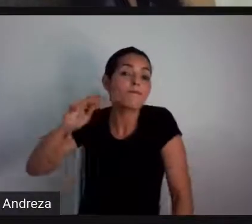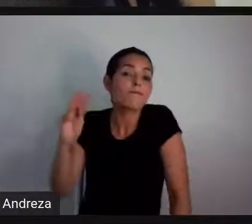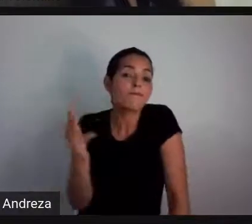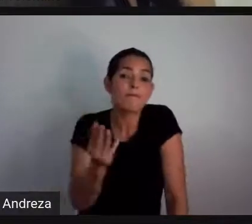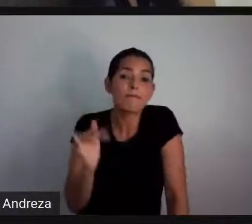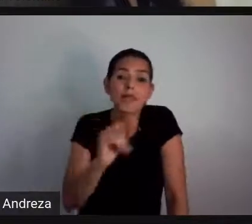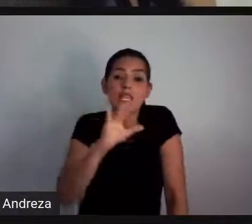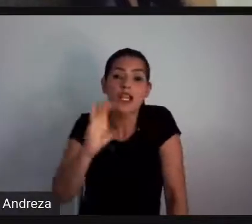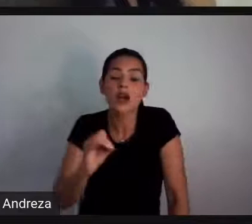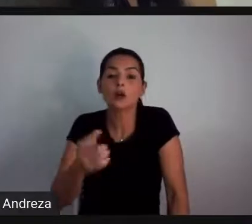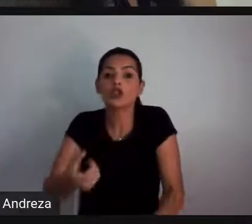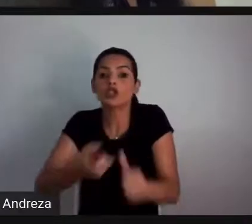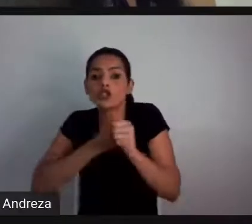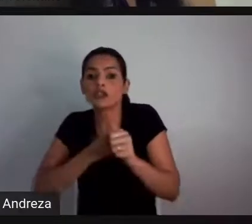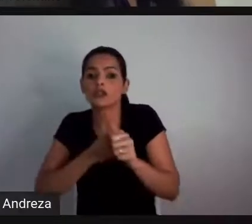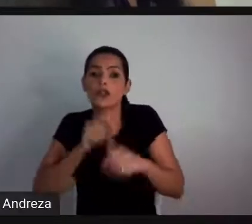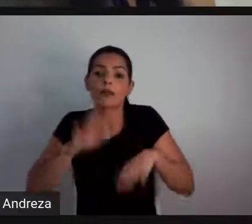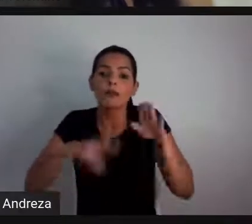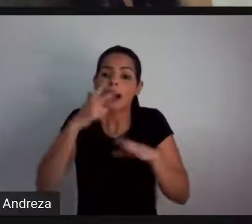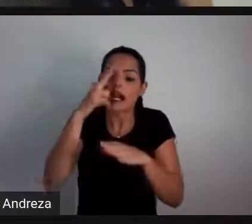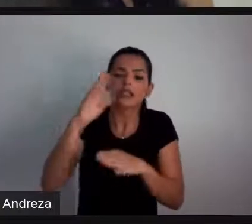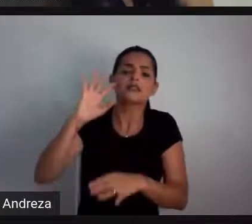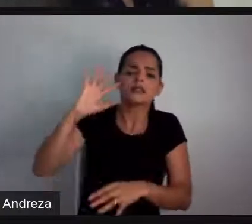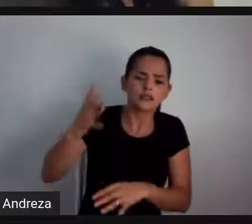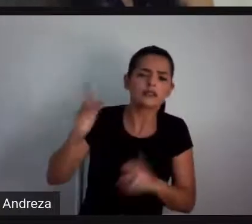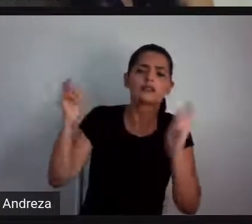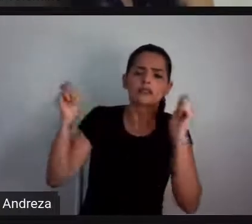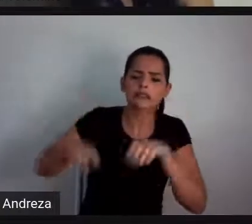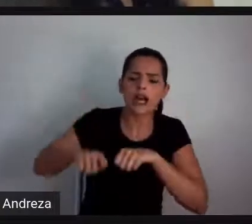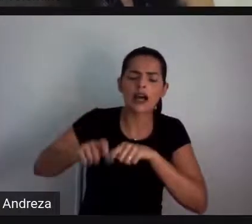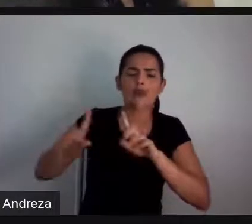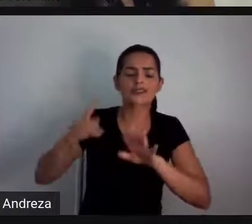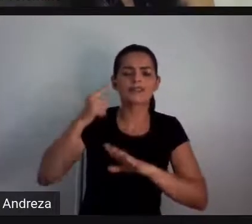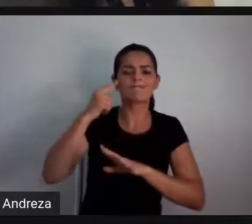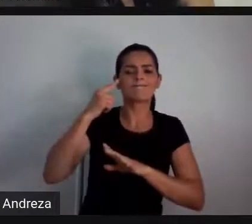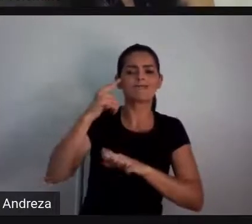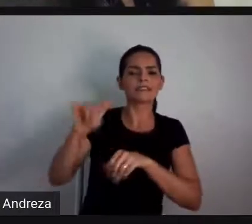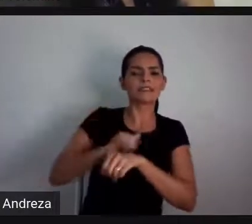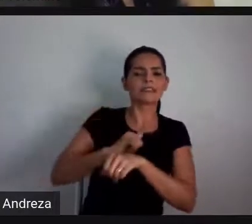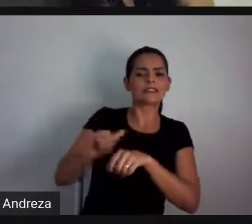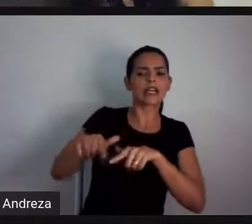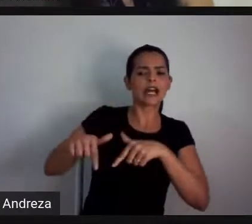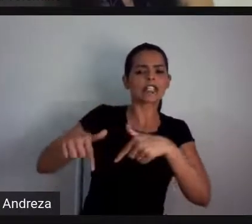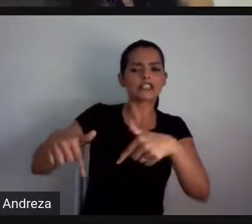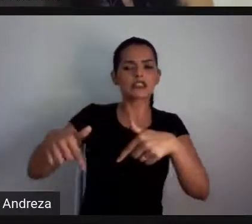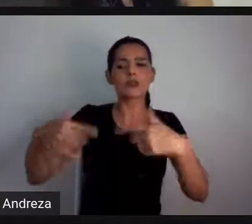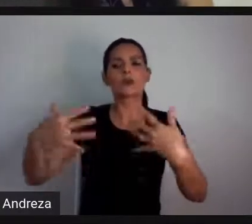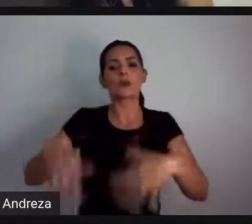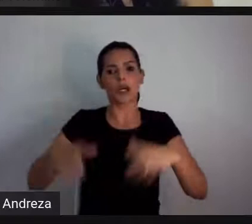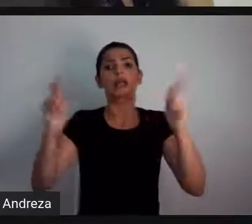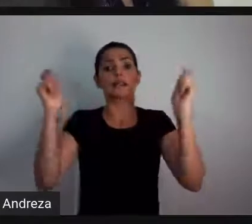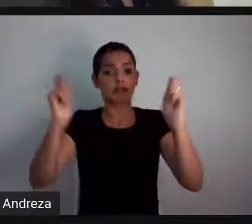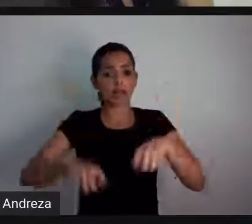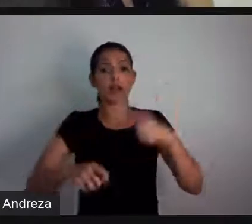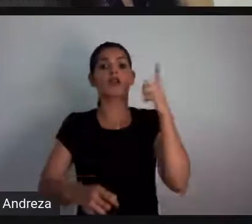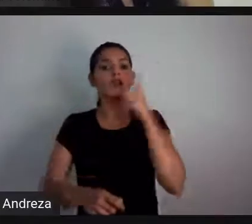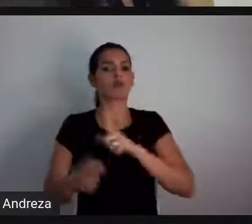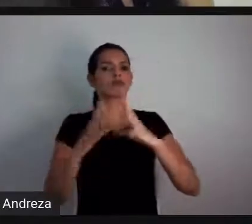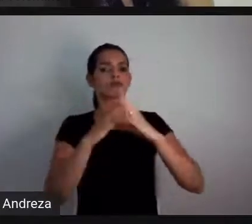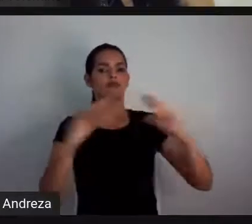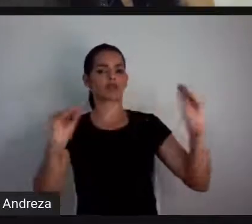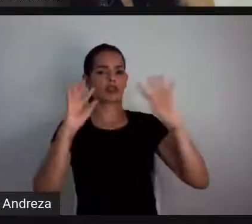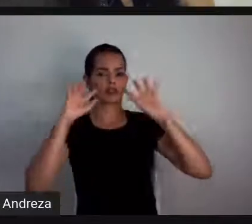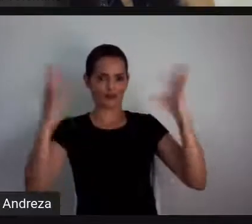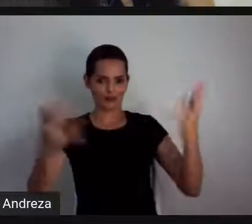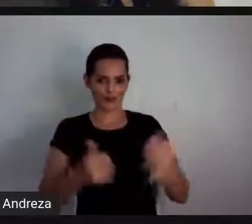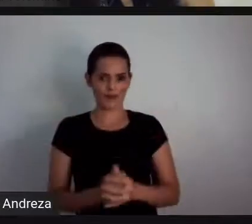que pareceriam sem solução, mas que se a gente parar, pensar e começar a agir, as coisas podem se ajeitar. Então vamos lá, já sei